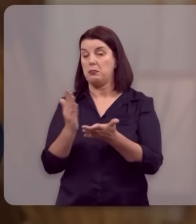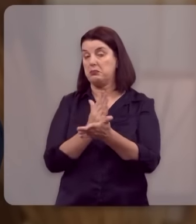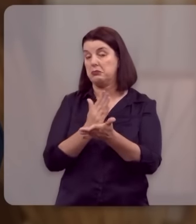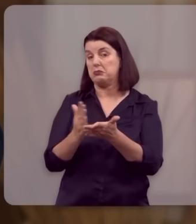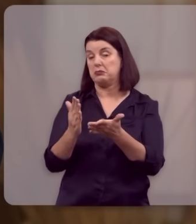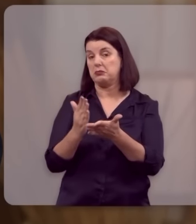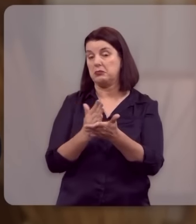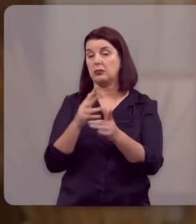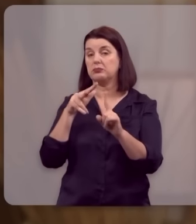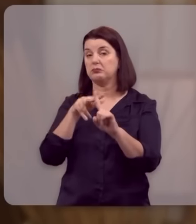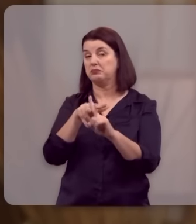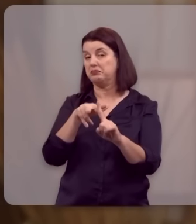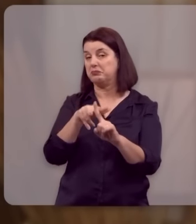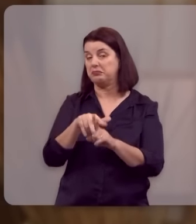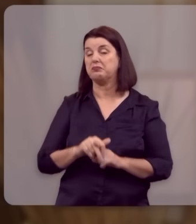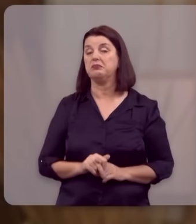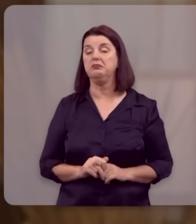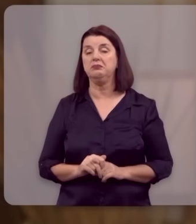vezes perseguida,